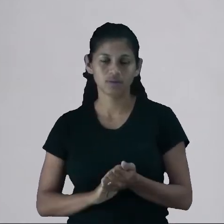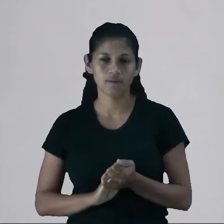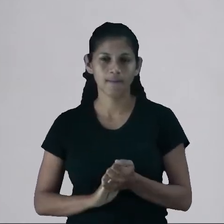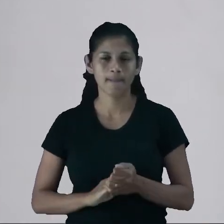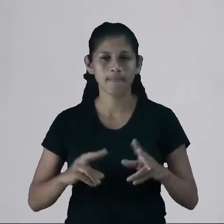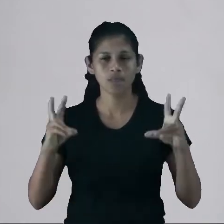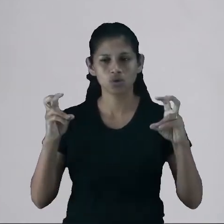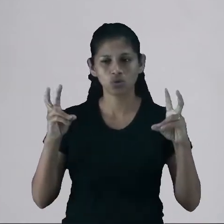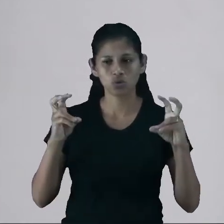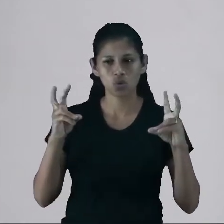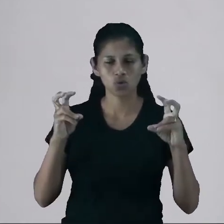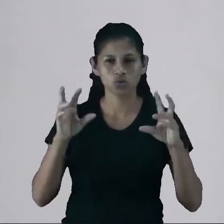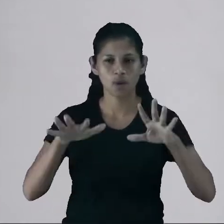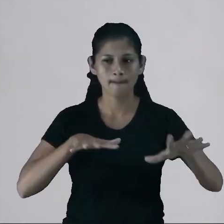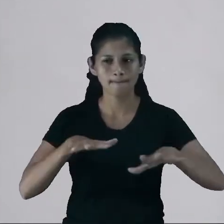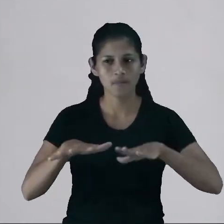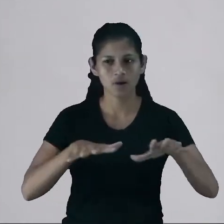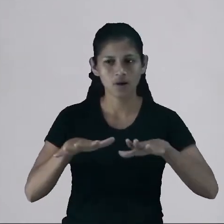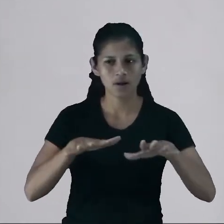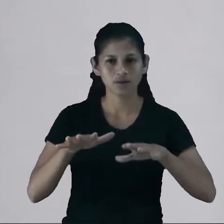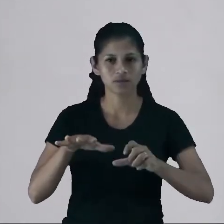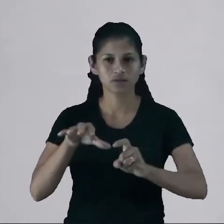socioespacial da população brasileira.